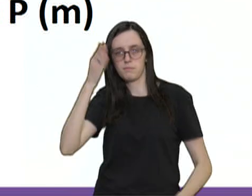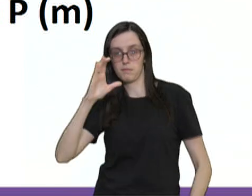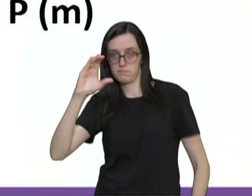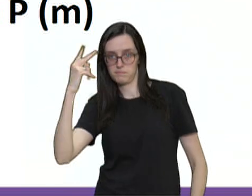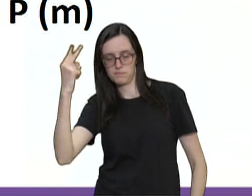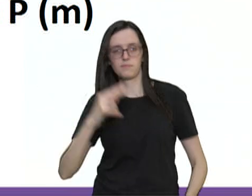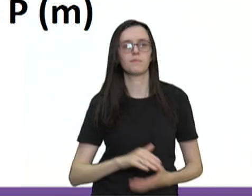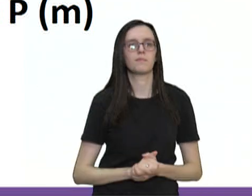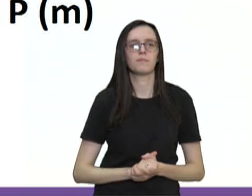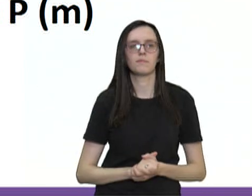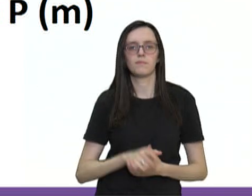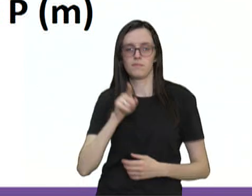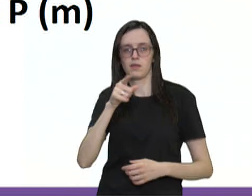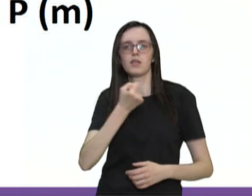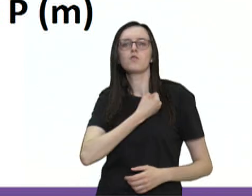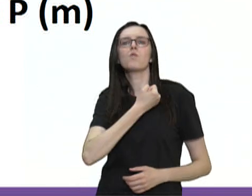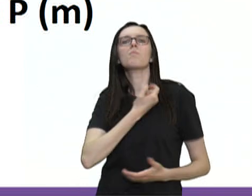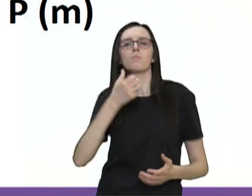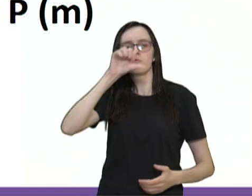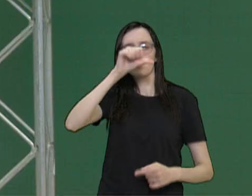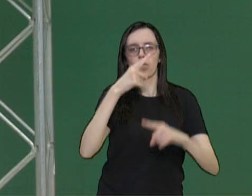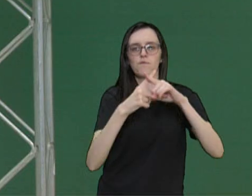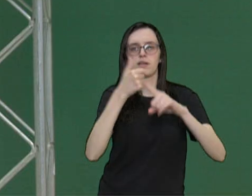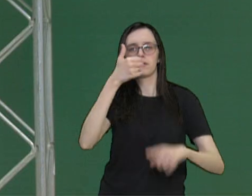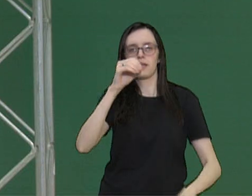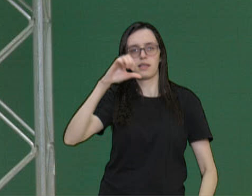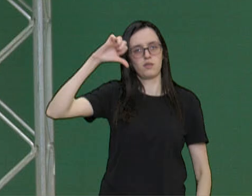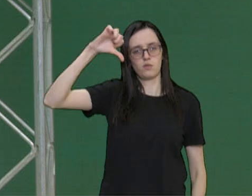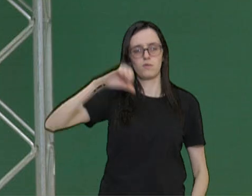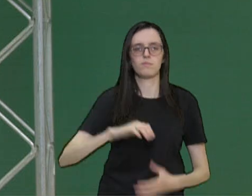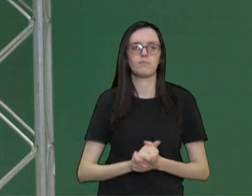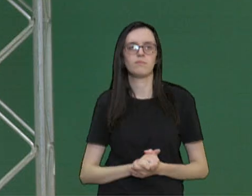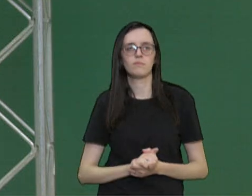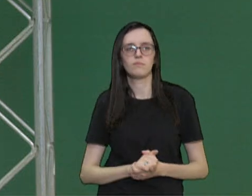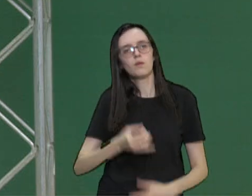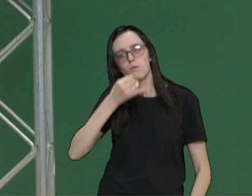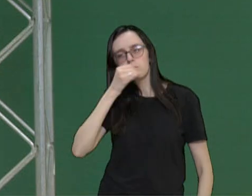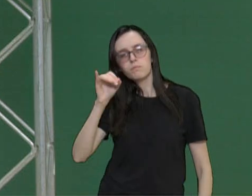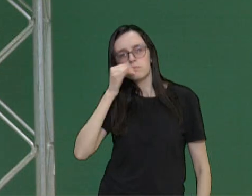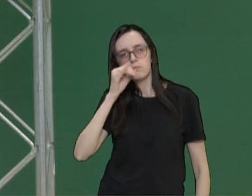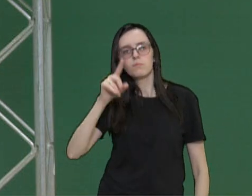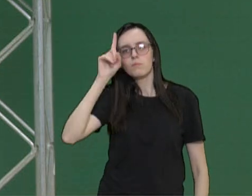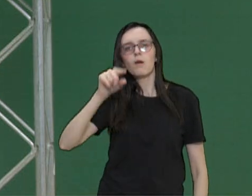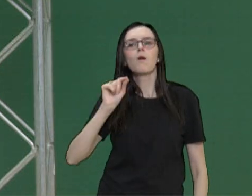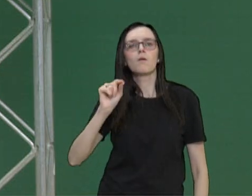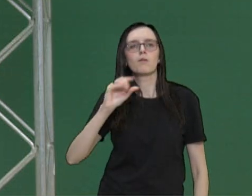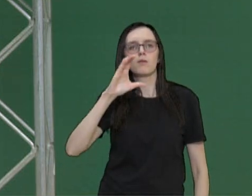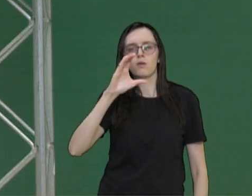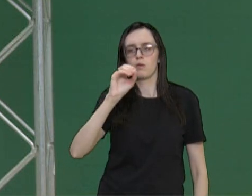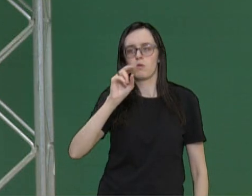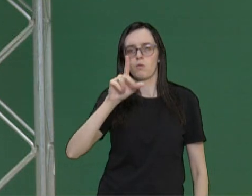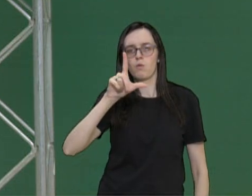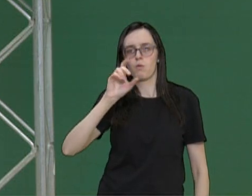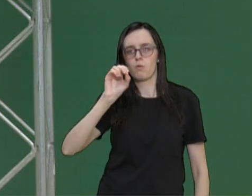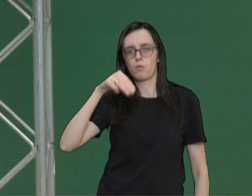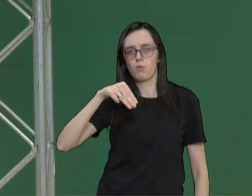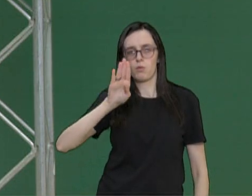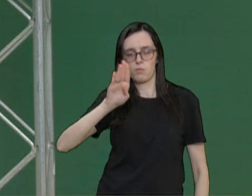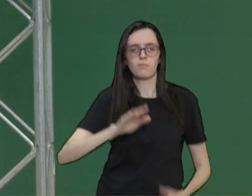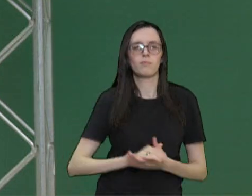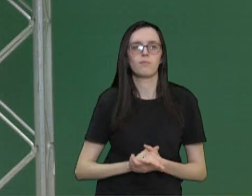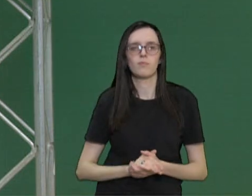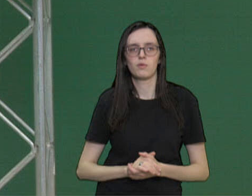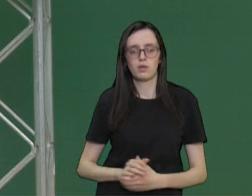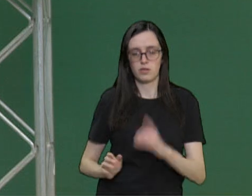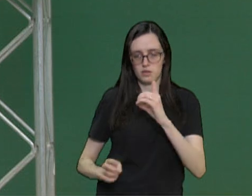tem um valor 9 vezes 10 elevado à nona. A carga elétrica terá o valor Coulomb e a distância será